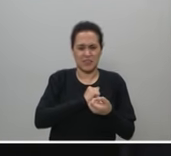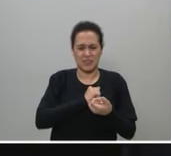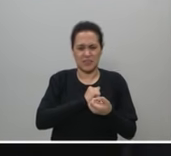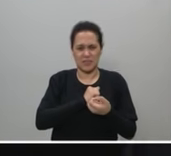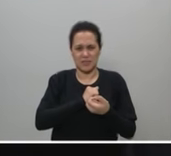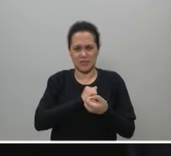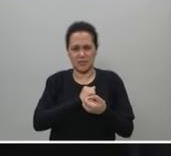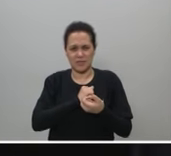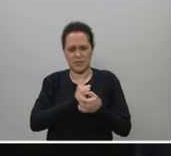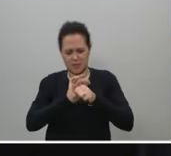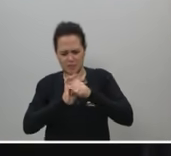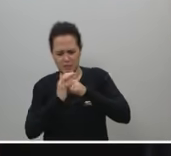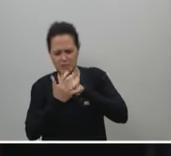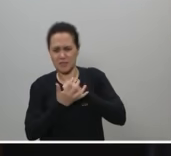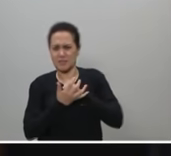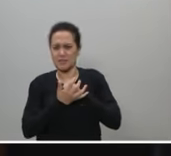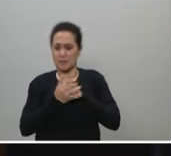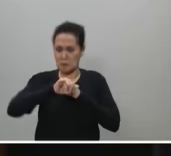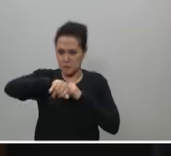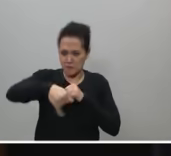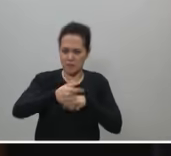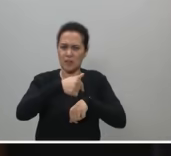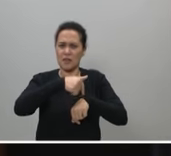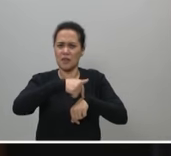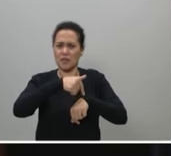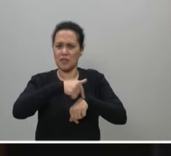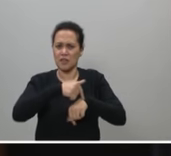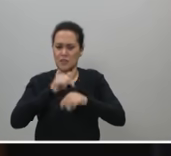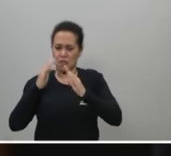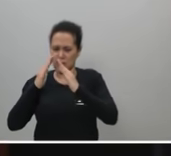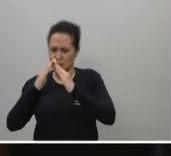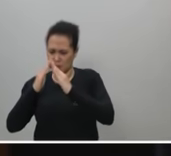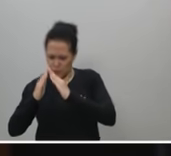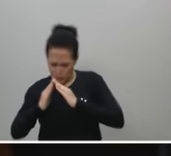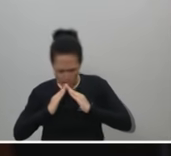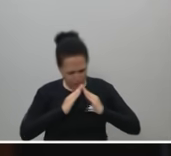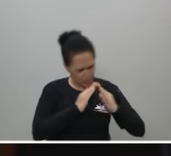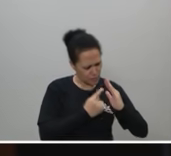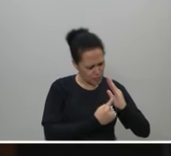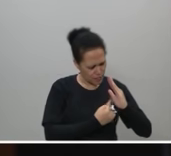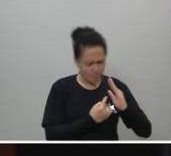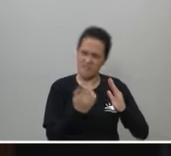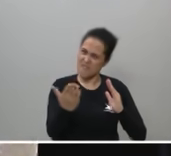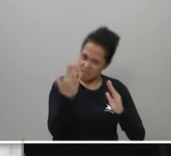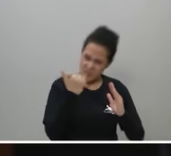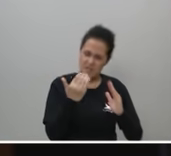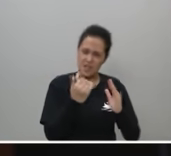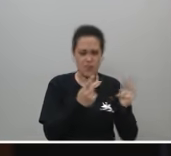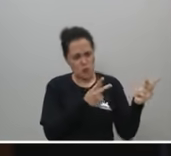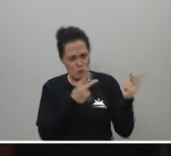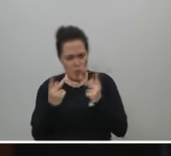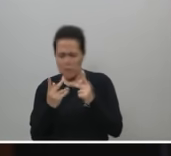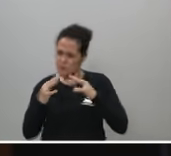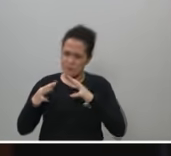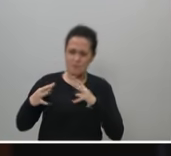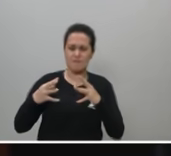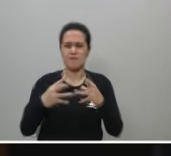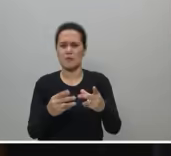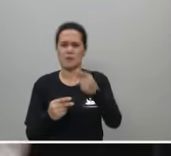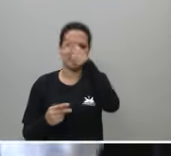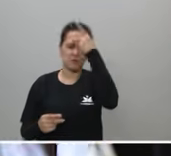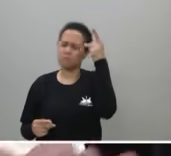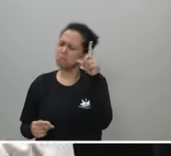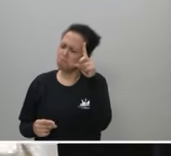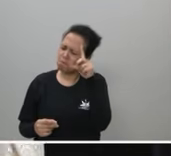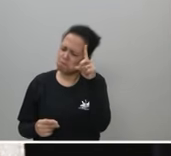Aproveite esse tempo de reclusão. E vamos entrar no cenáculo com Nossa Senhora. Eu convido todo mundo, gente. Todo dia,